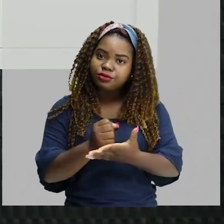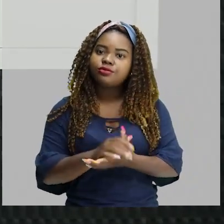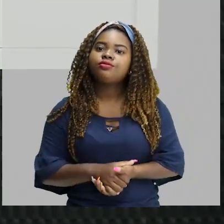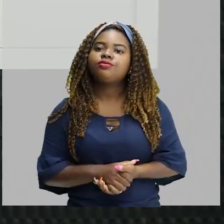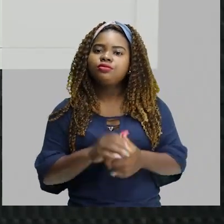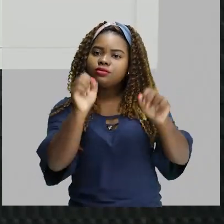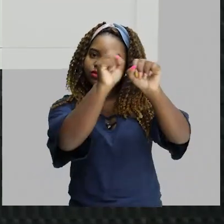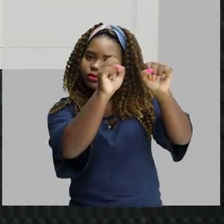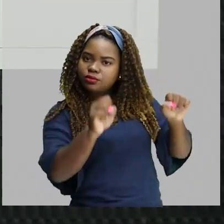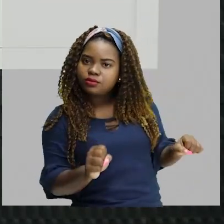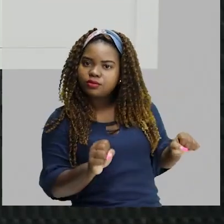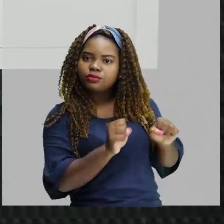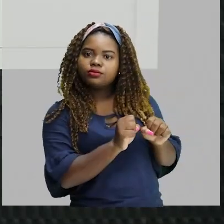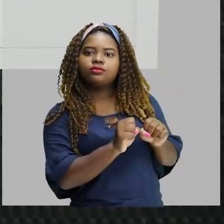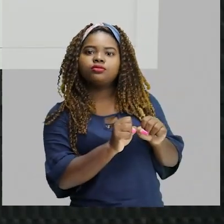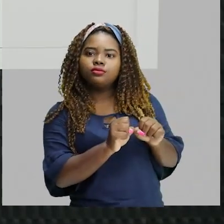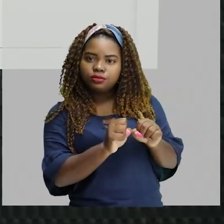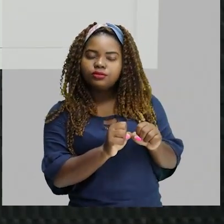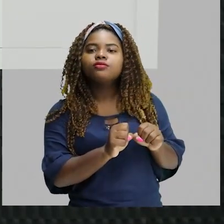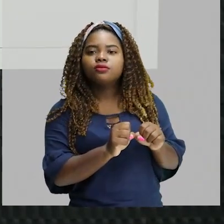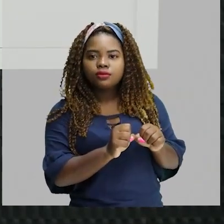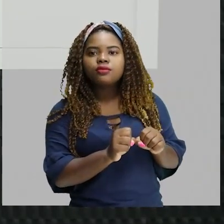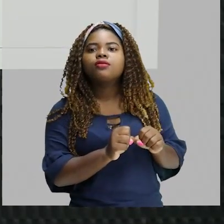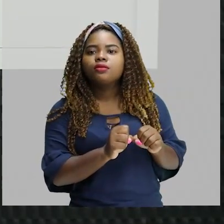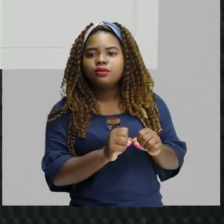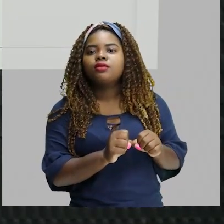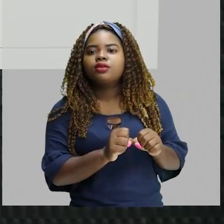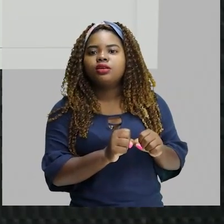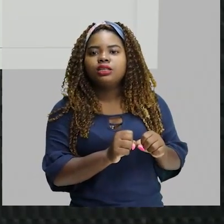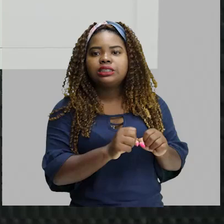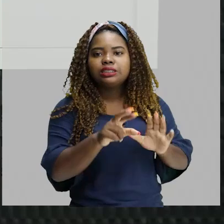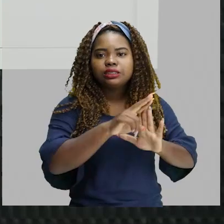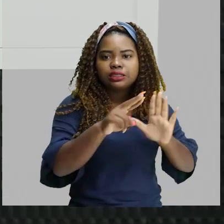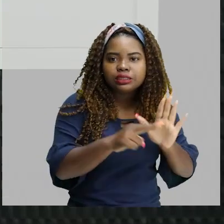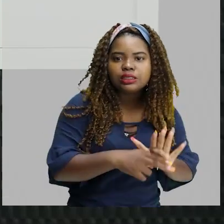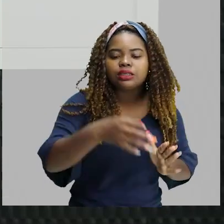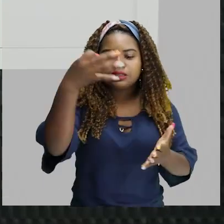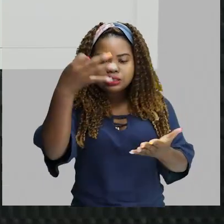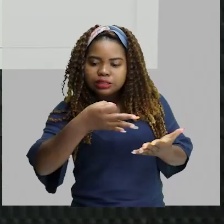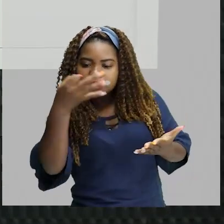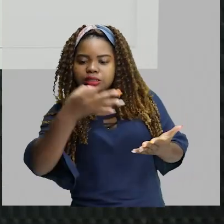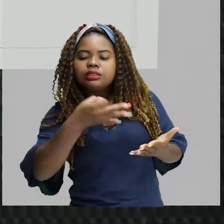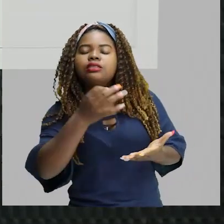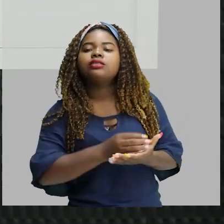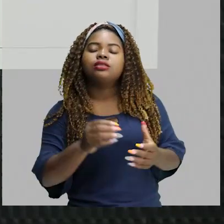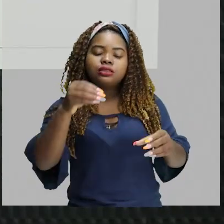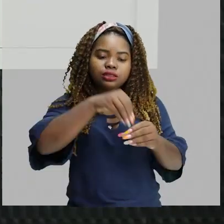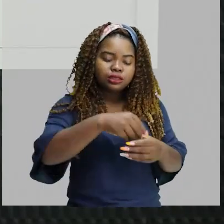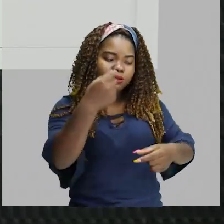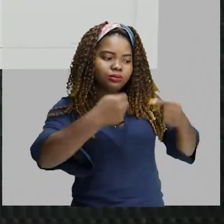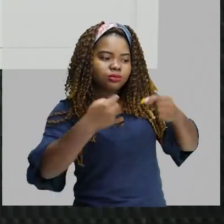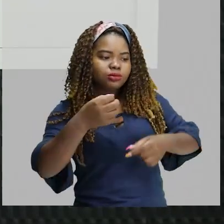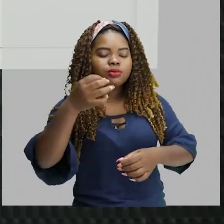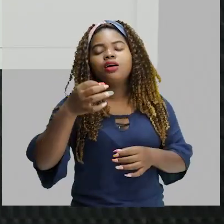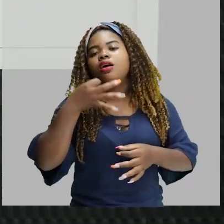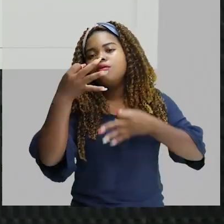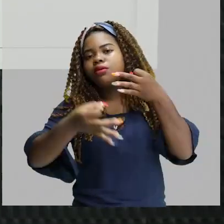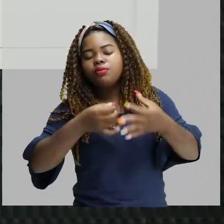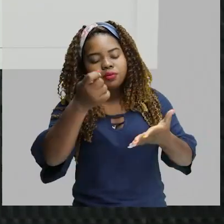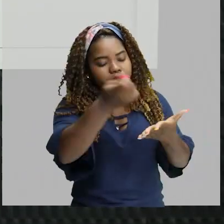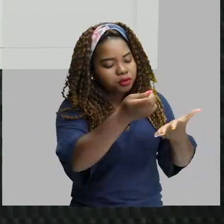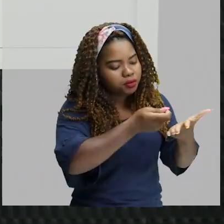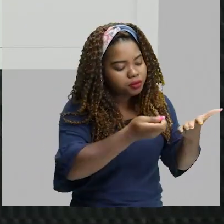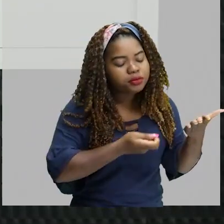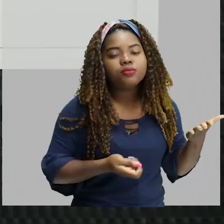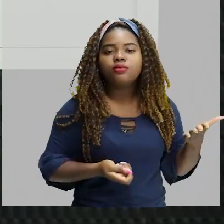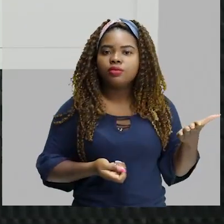esta sistematização, a esta coerência, e coerência dentro do argumento dá muita confiabilidade a ele, na